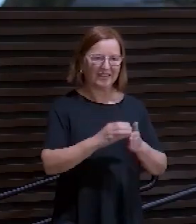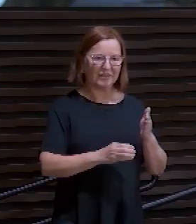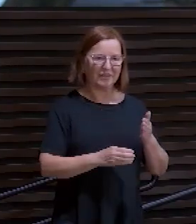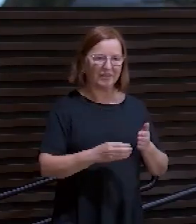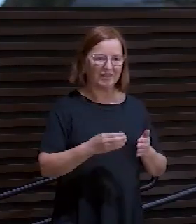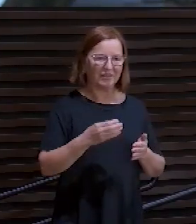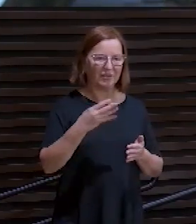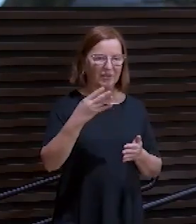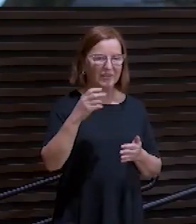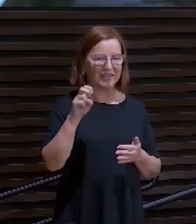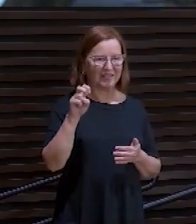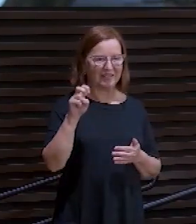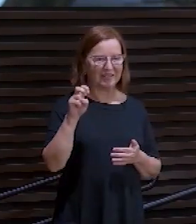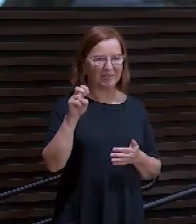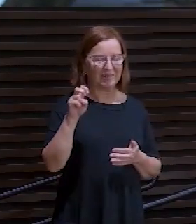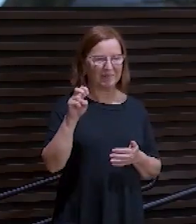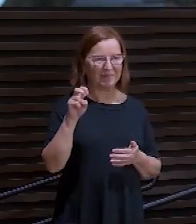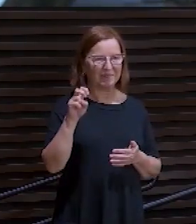45,